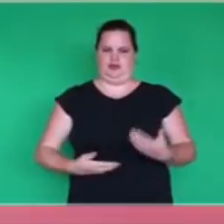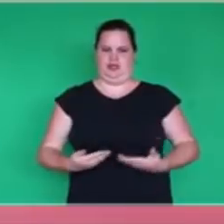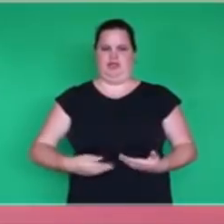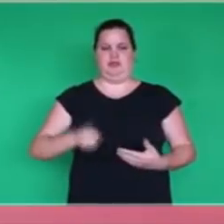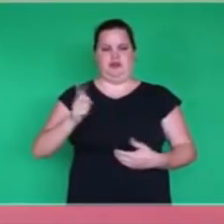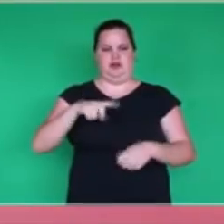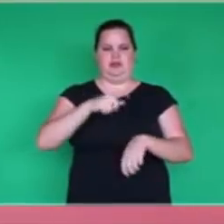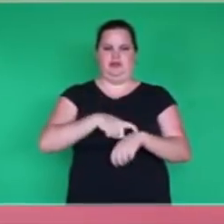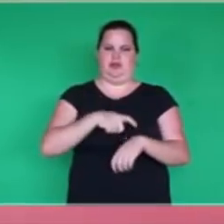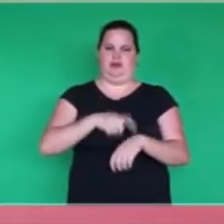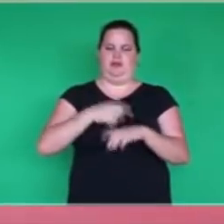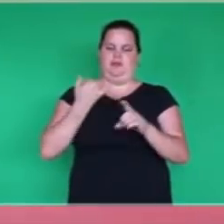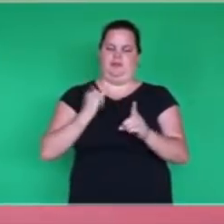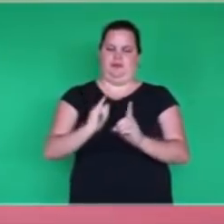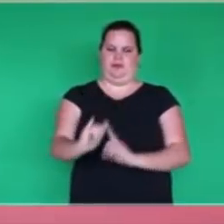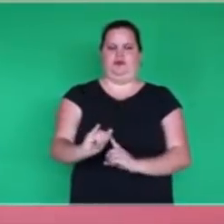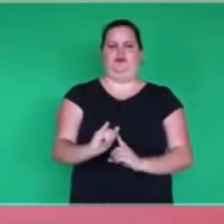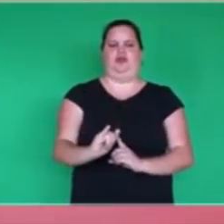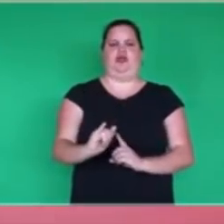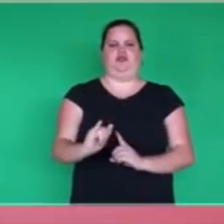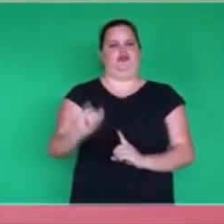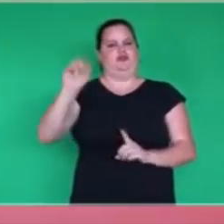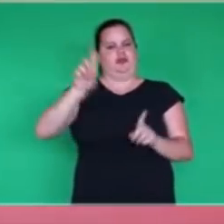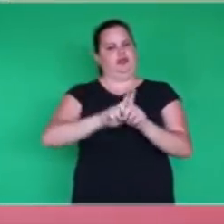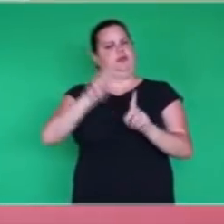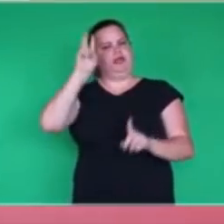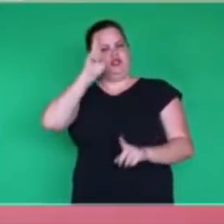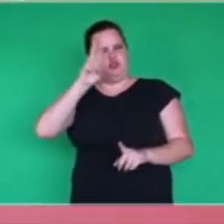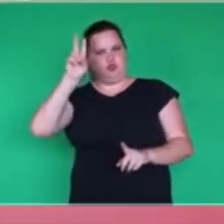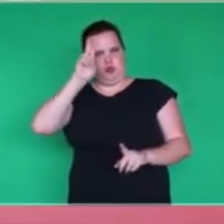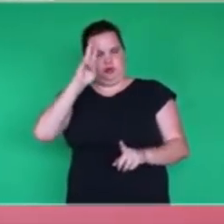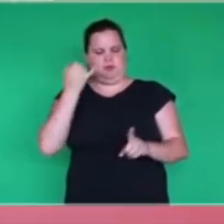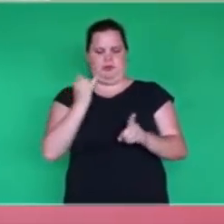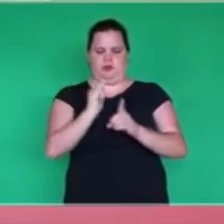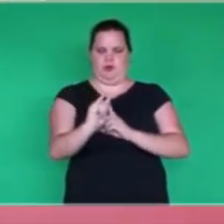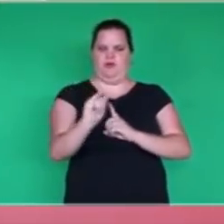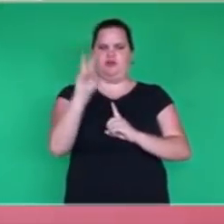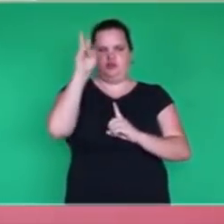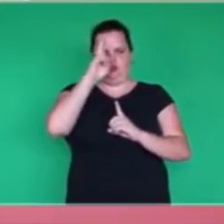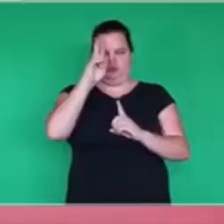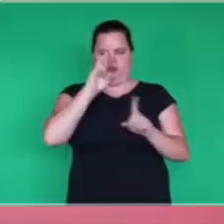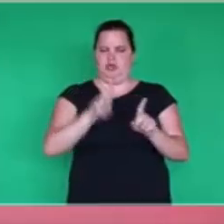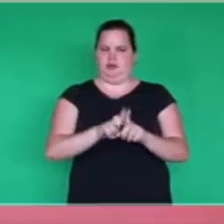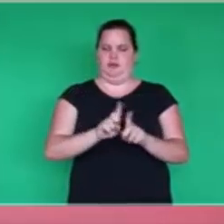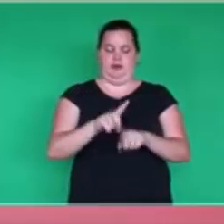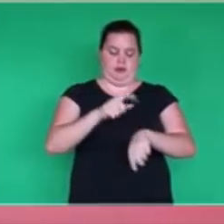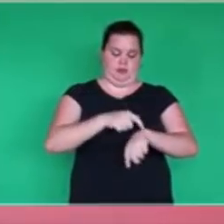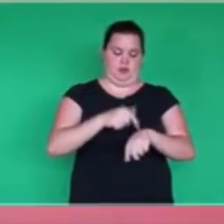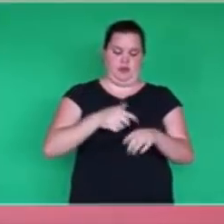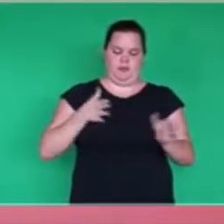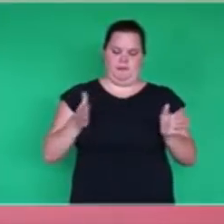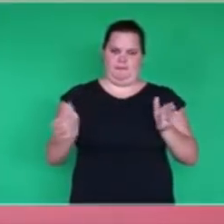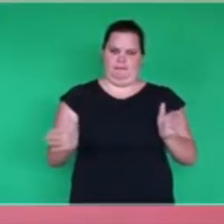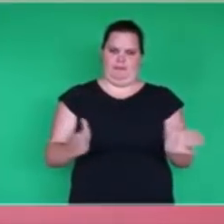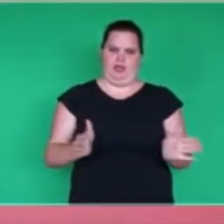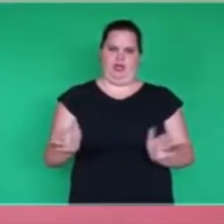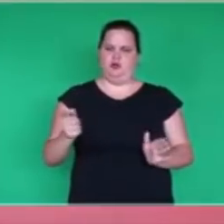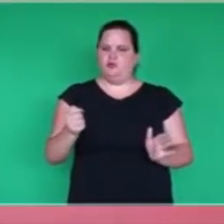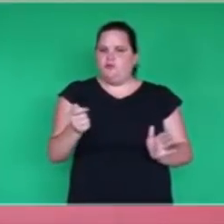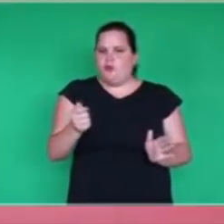tempo profético, histórico e profético. Estamos vivendo nesse tempo um período